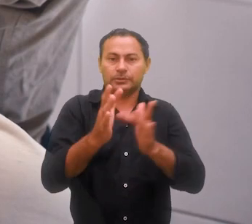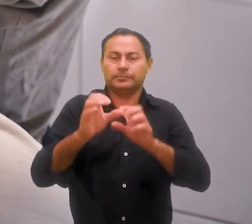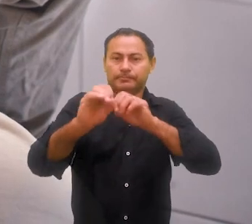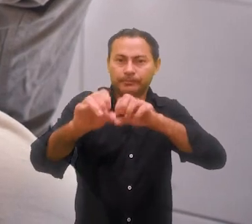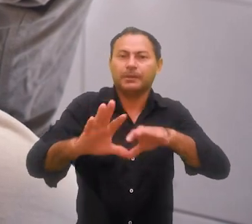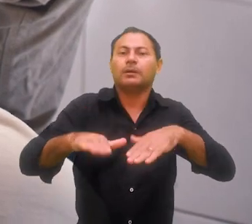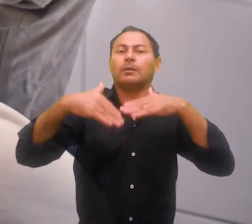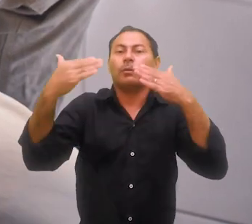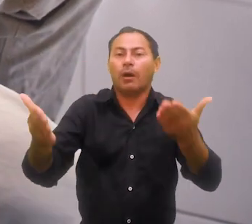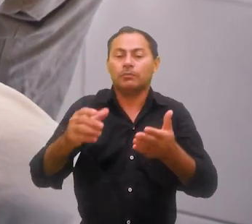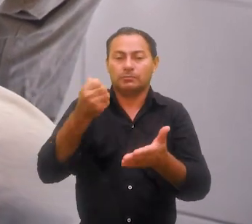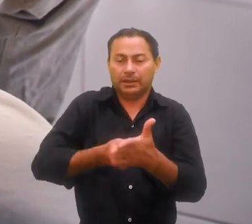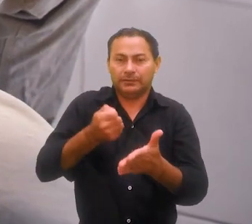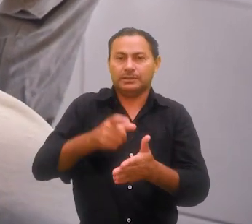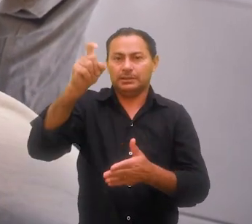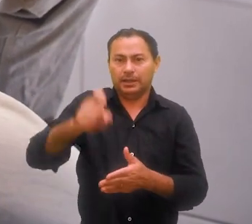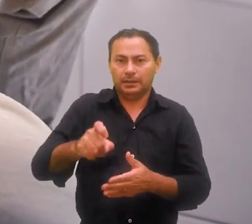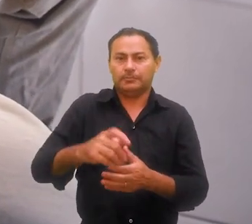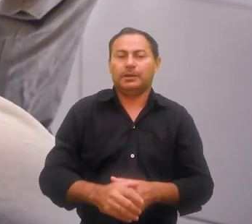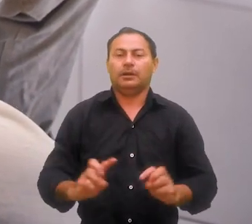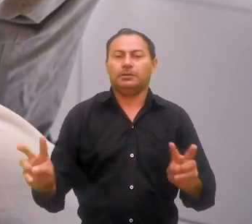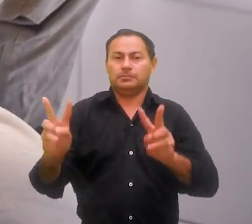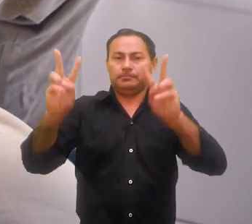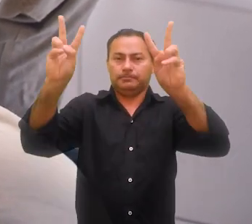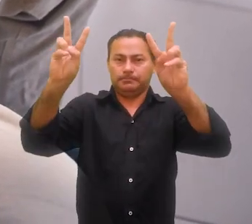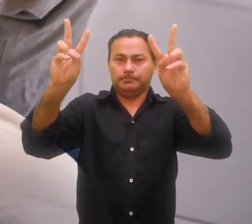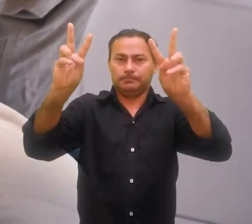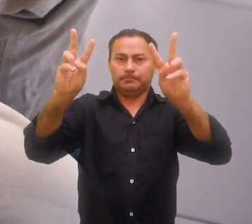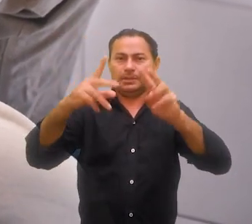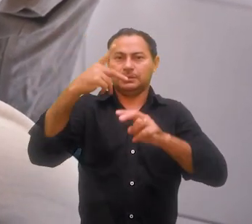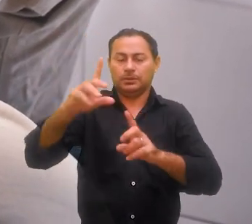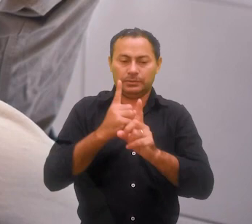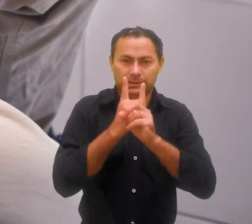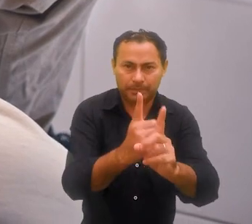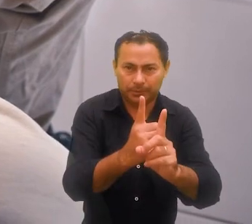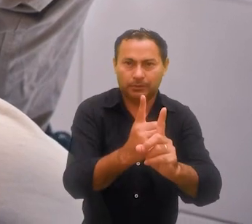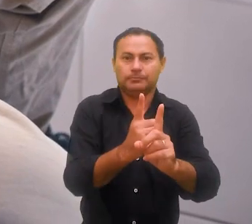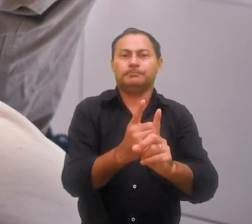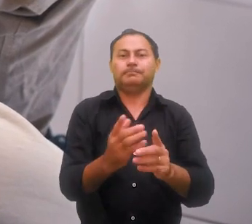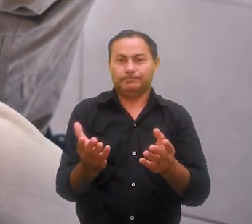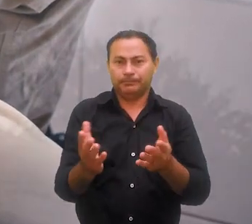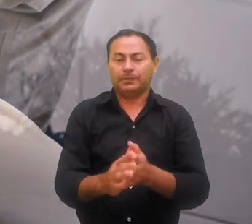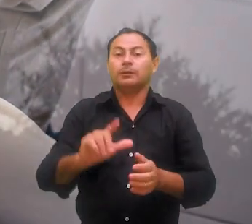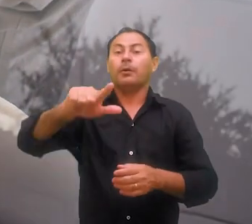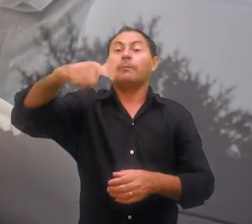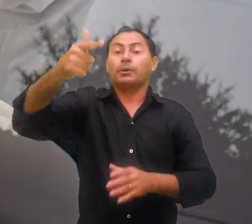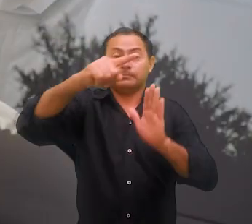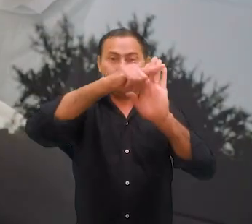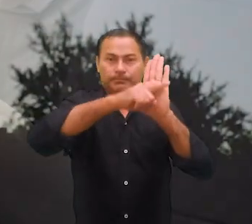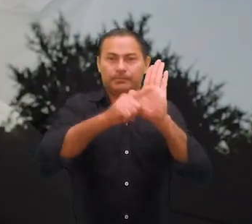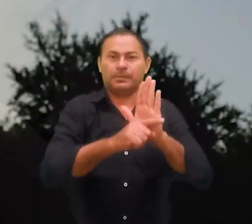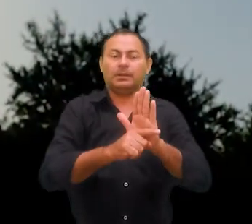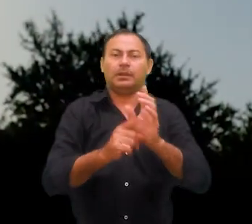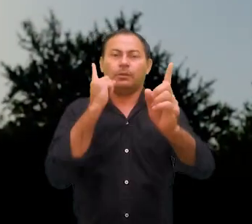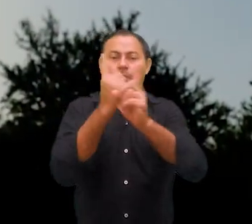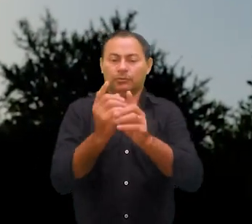Jesus ensinou sobre quais devem ser os valores do seu discípulo. No